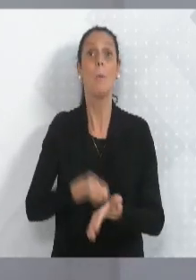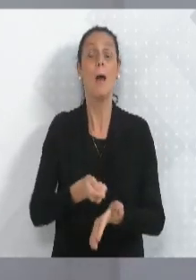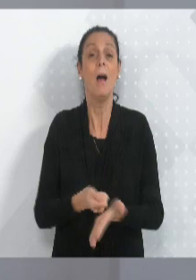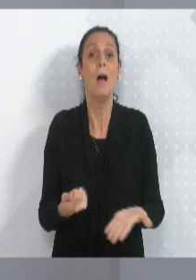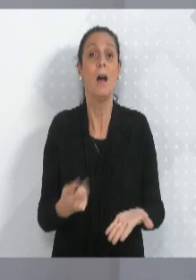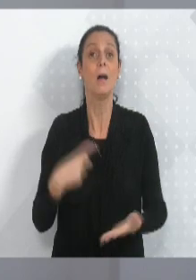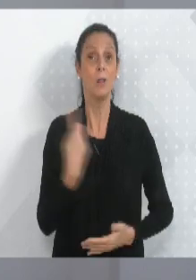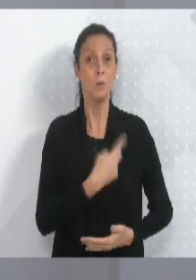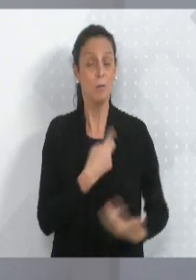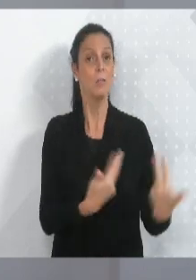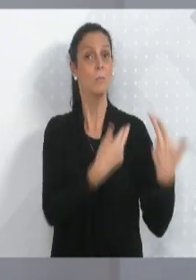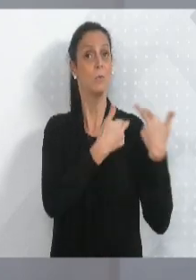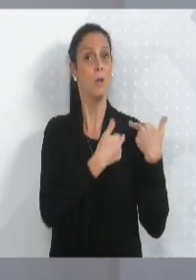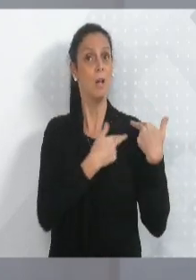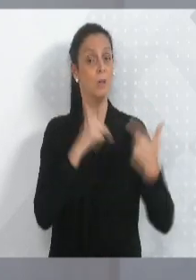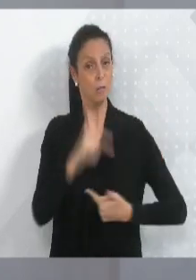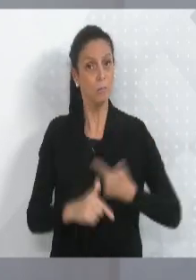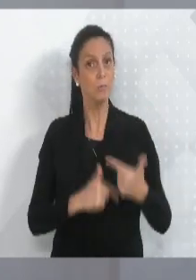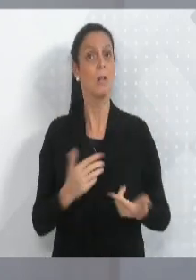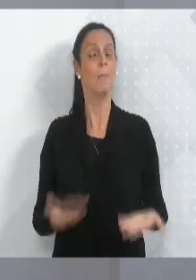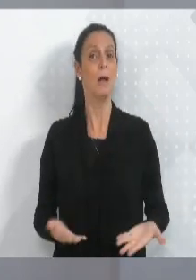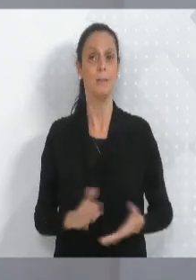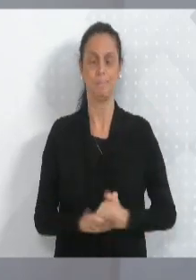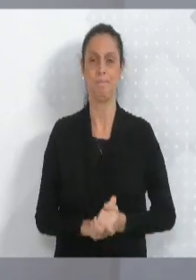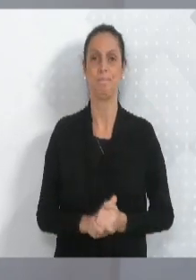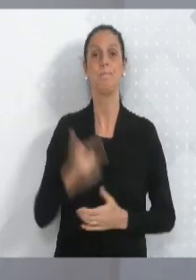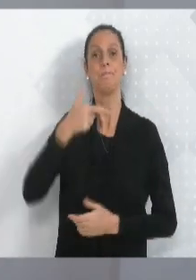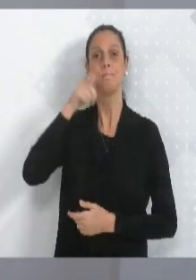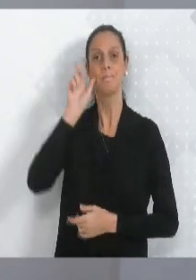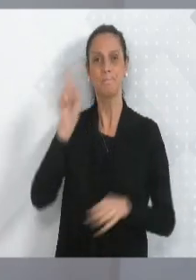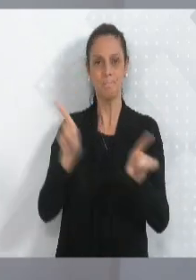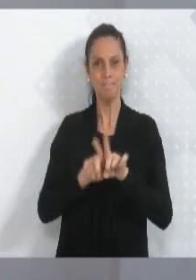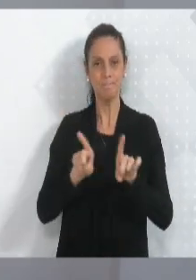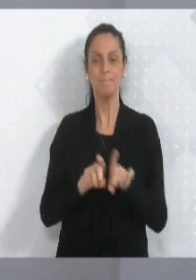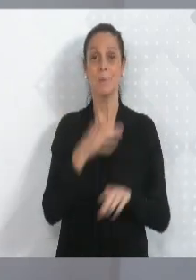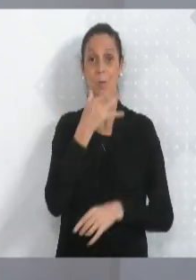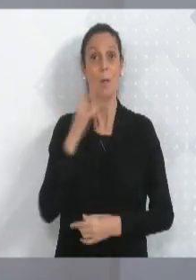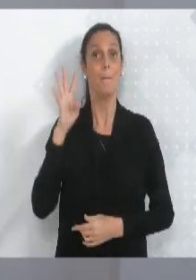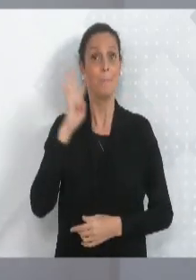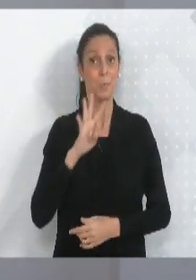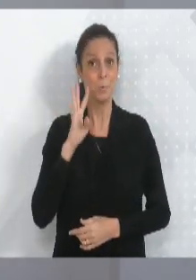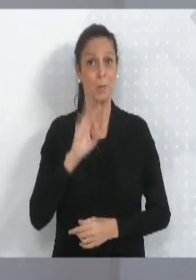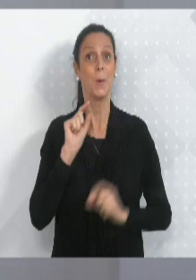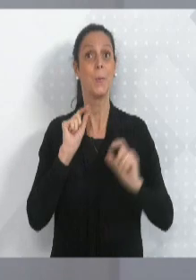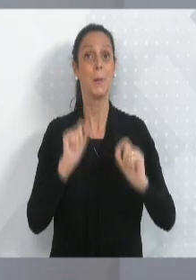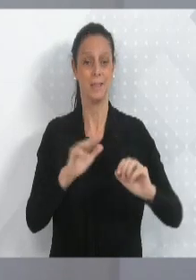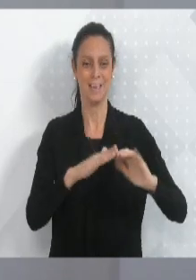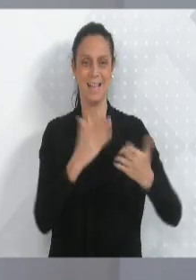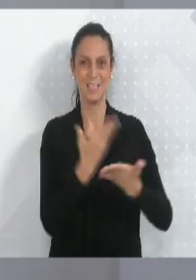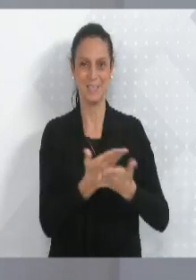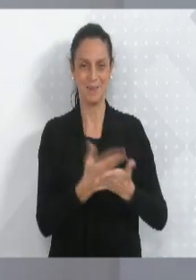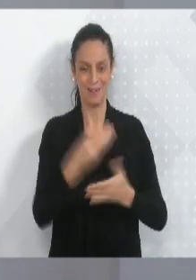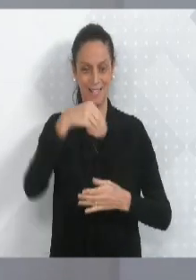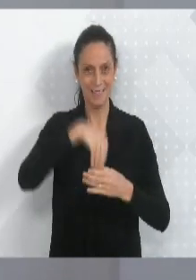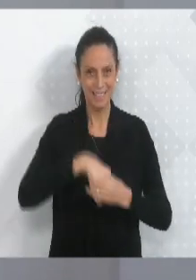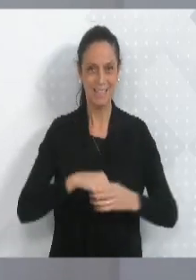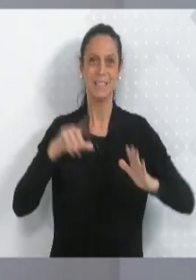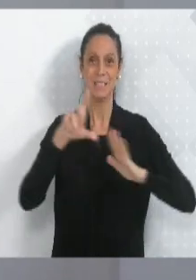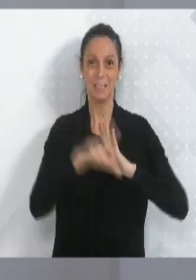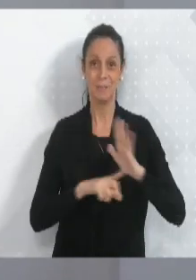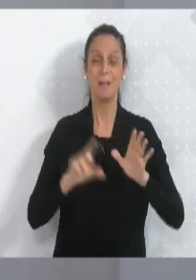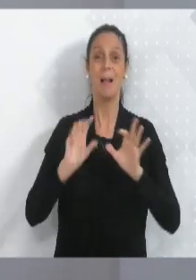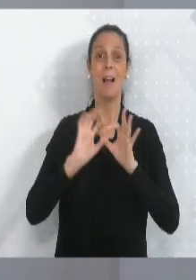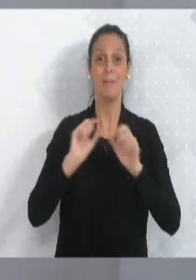fazer a cobrança. Senhores vereadores, no dia de ontem, eu acho muito legal o que a Escola Legislativa faz, abrir o espaço desta Casa